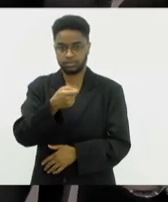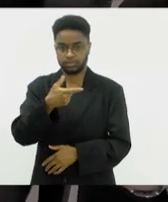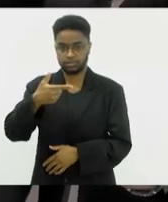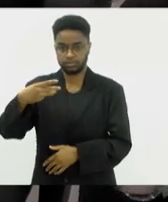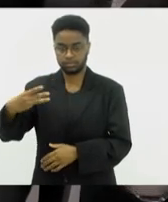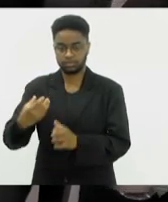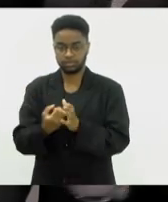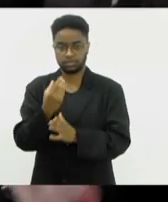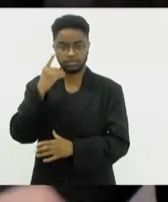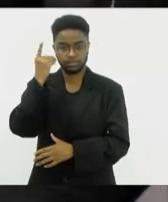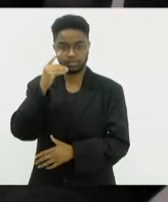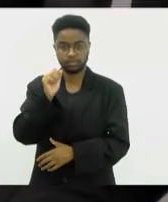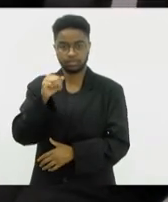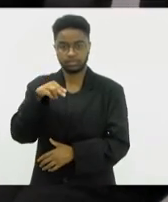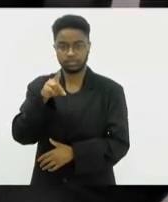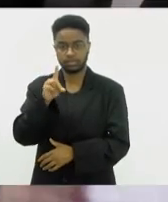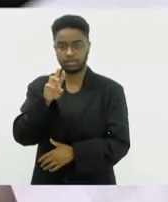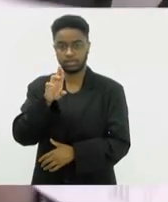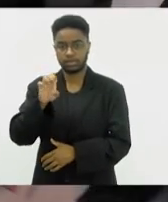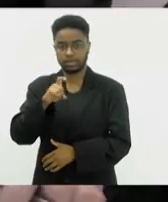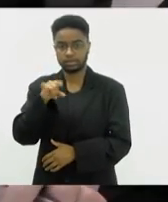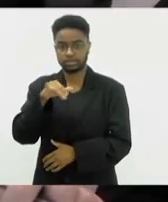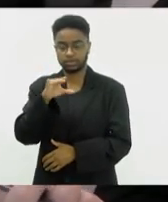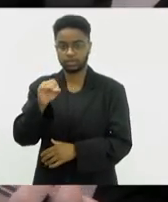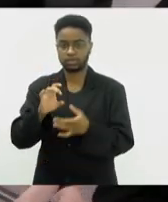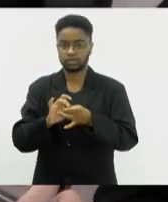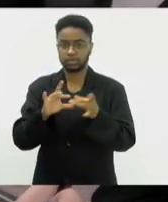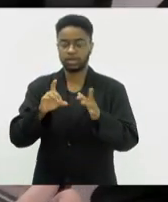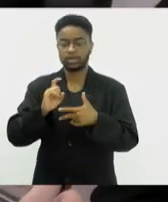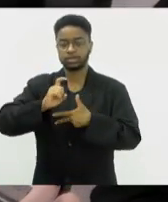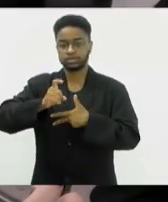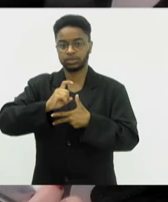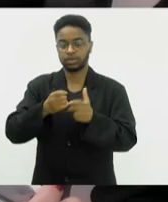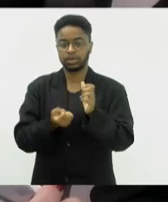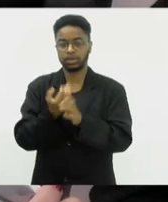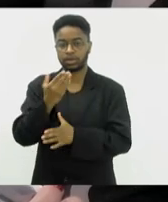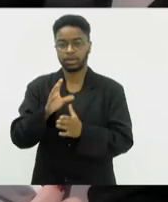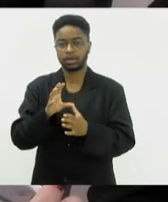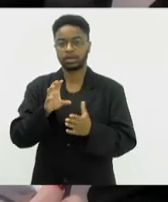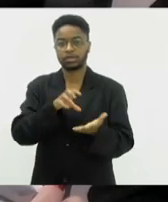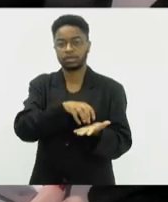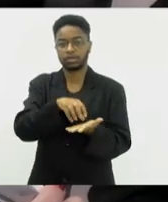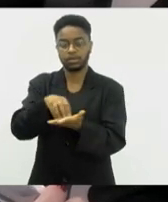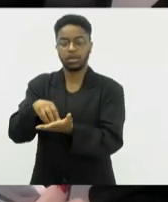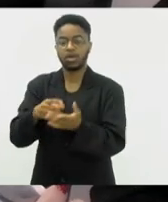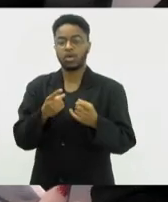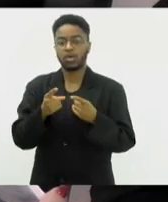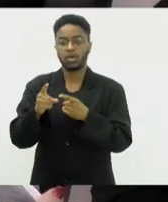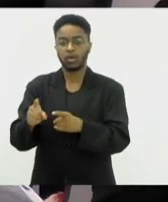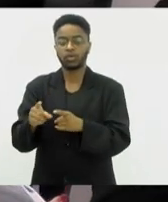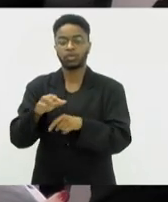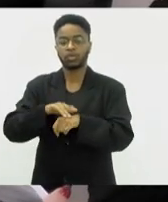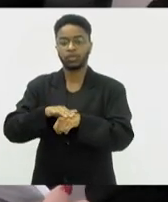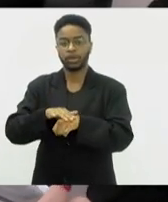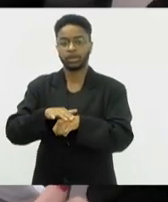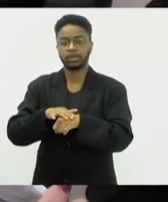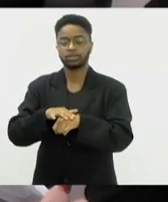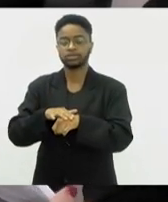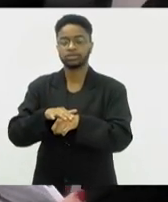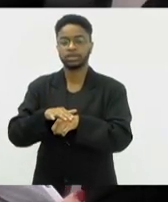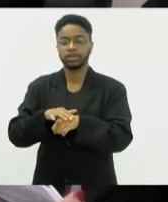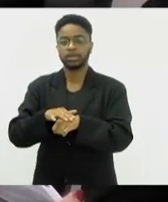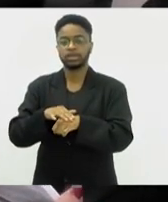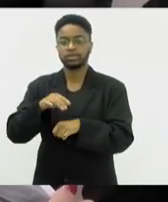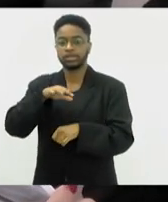2203/2023, da autoria do deputado Andrezinho Siciliano, que autoriza o Executivo Estadual a criar serviço móvel dedicado ao combate à hanseníase através da descoberta de